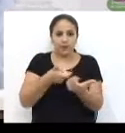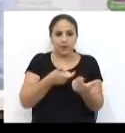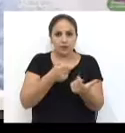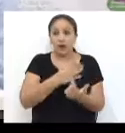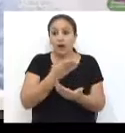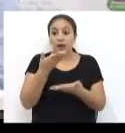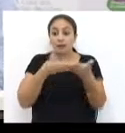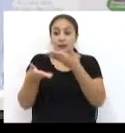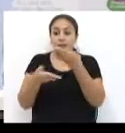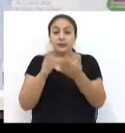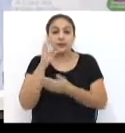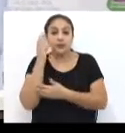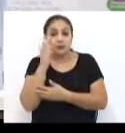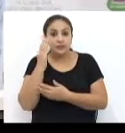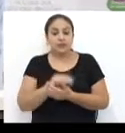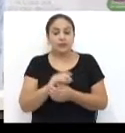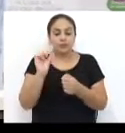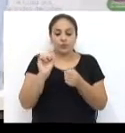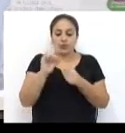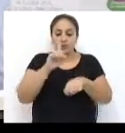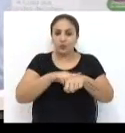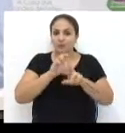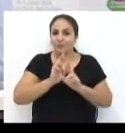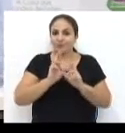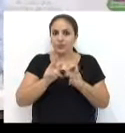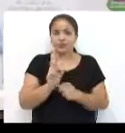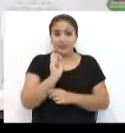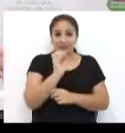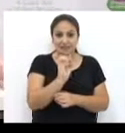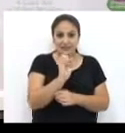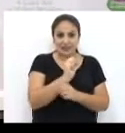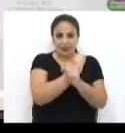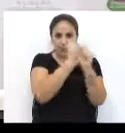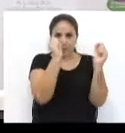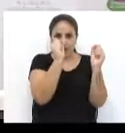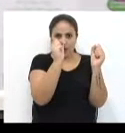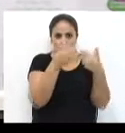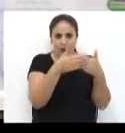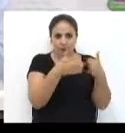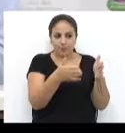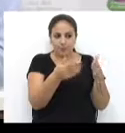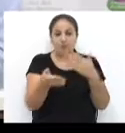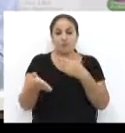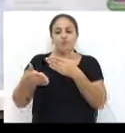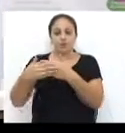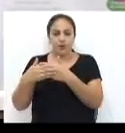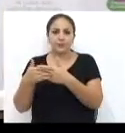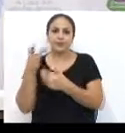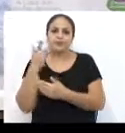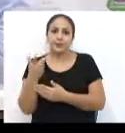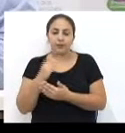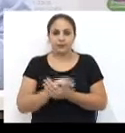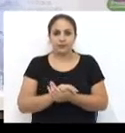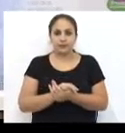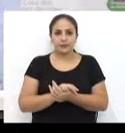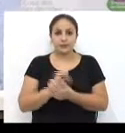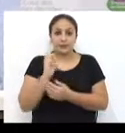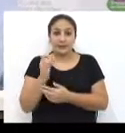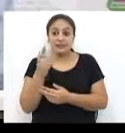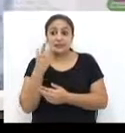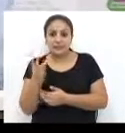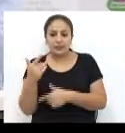carazinho, tem feito um horário diferenciado. Abre de manhã, fecha de tarde. Abre de tarde, fecha de